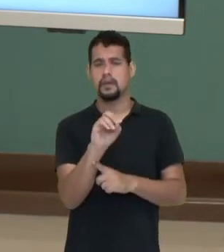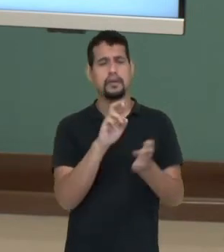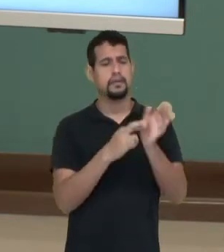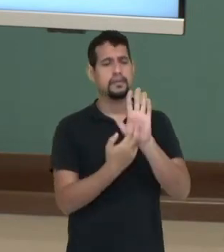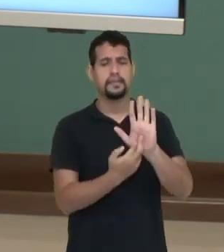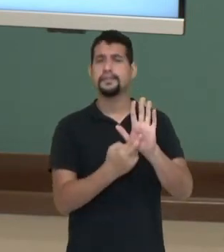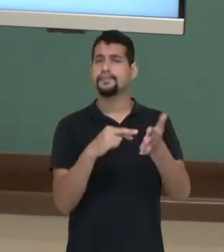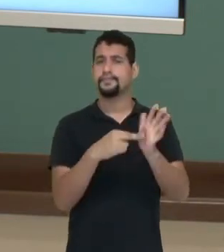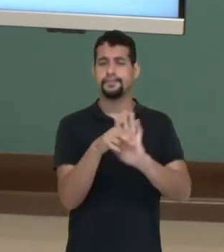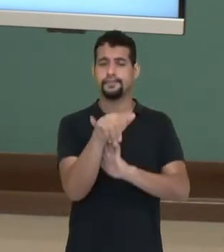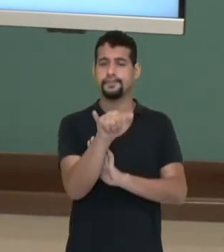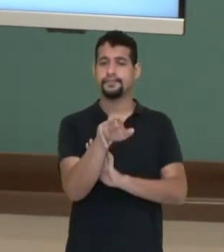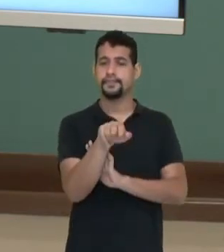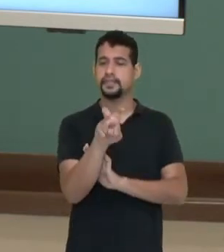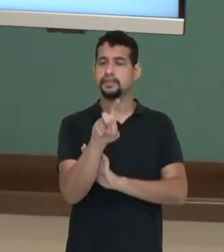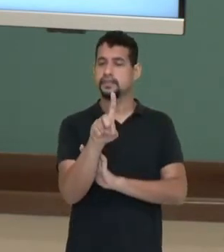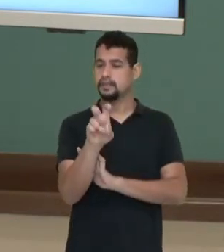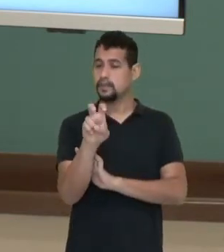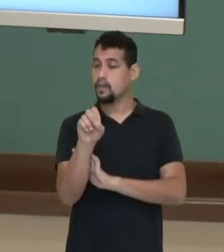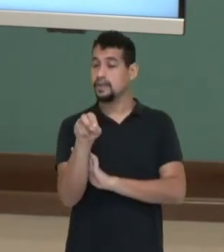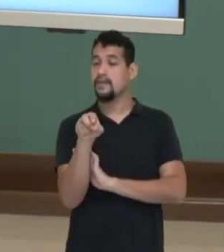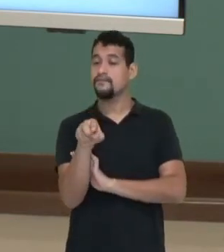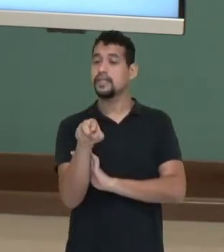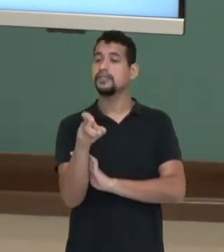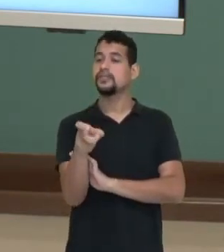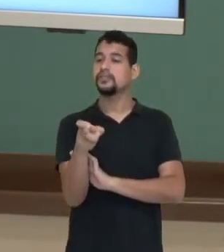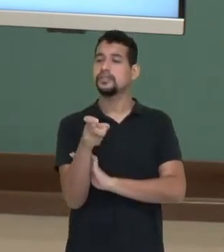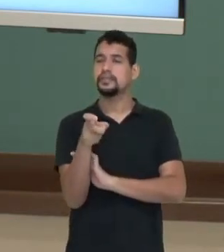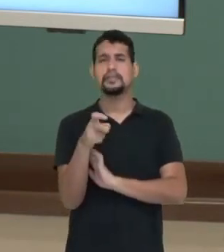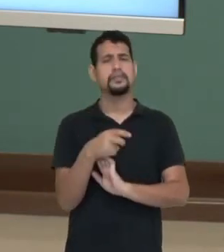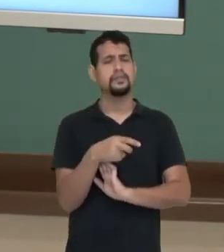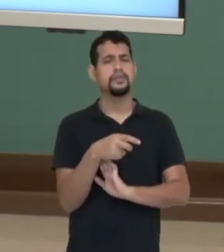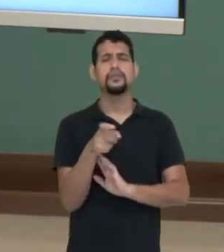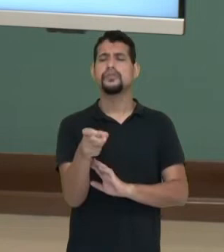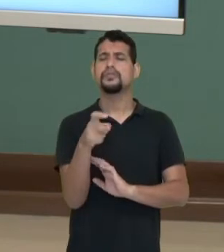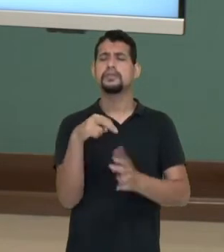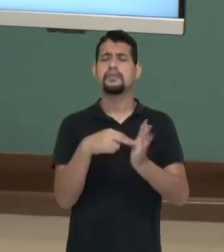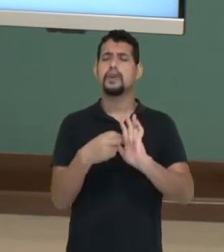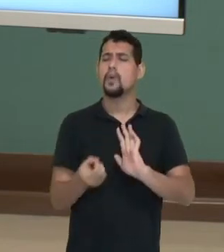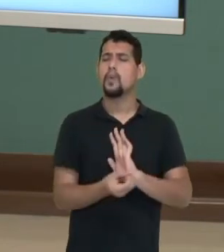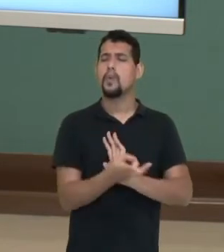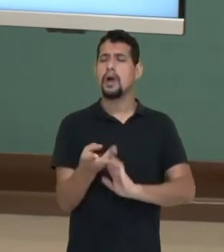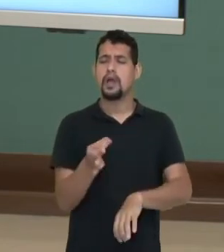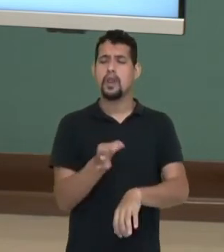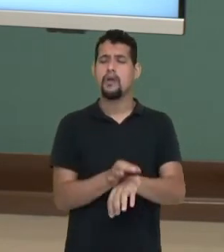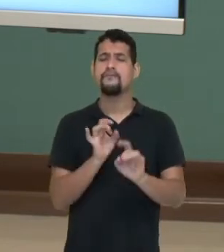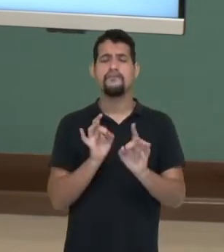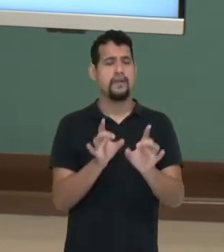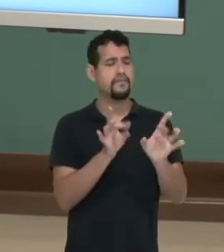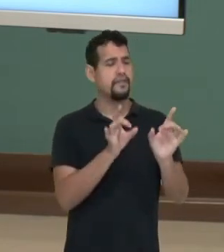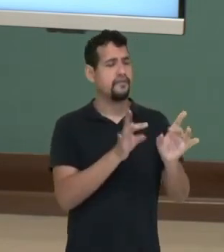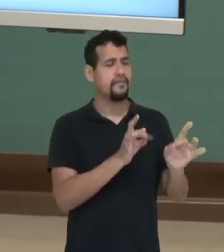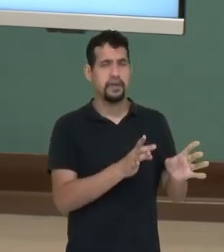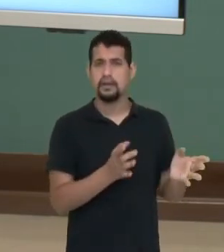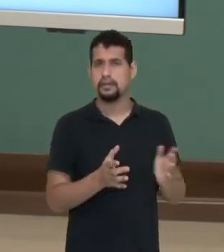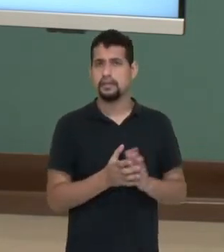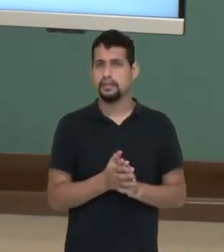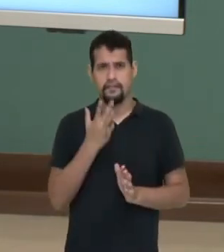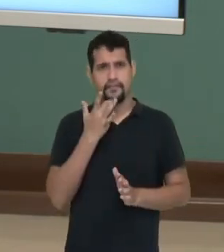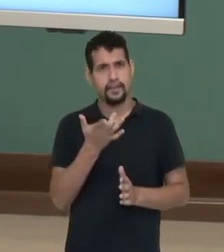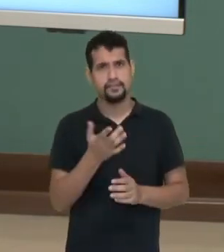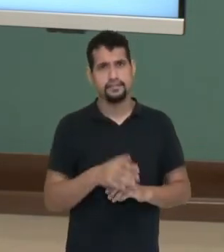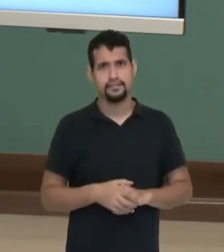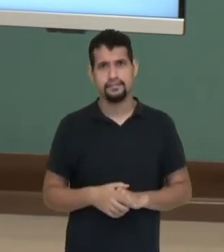receita é Y igual a 150 vezes X, onde X é a quantidade de relógios vendidos, ok? Ficou